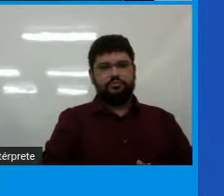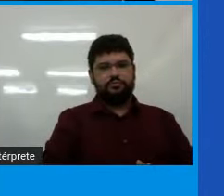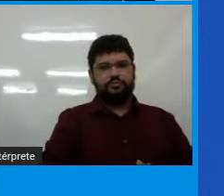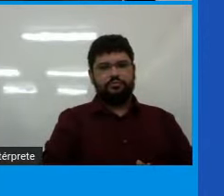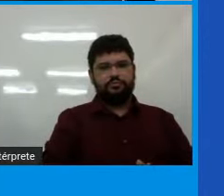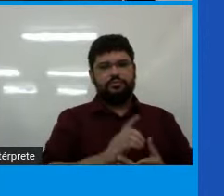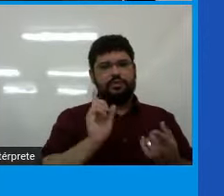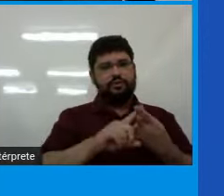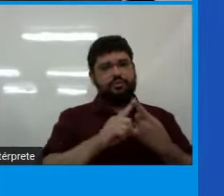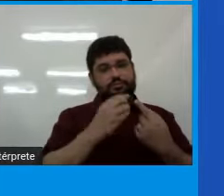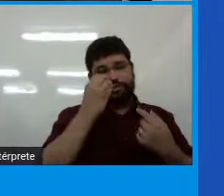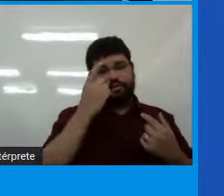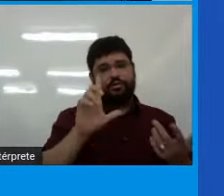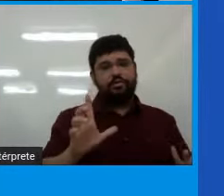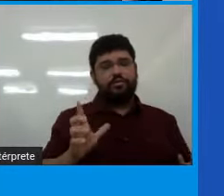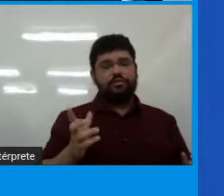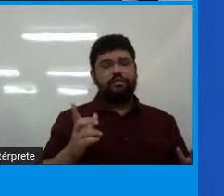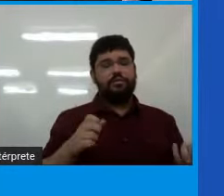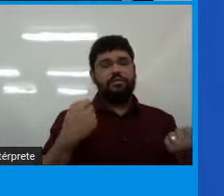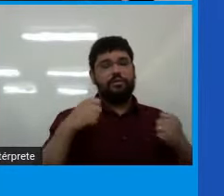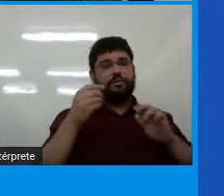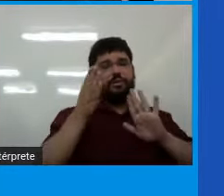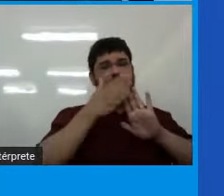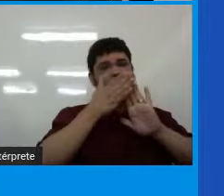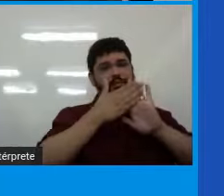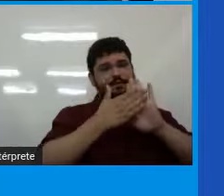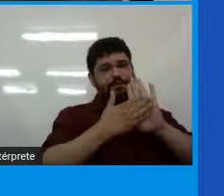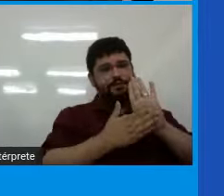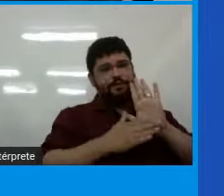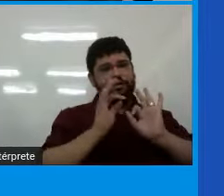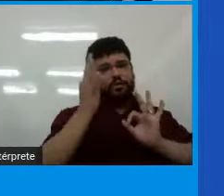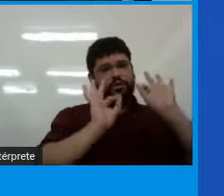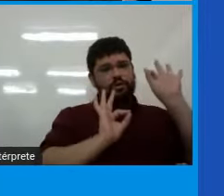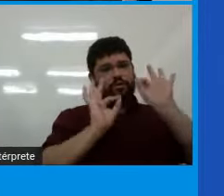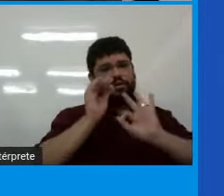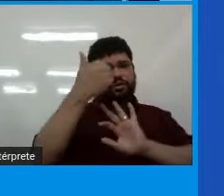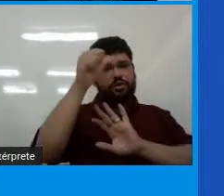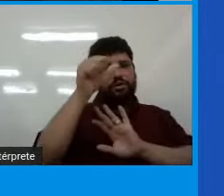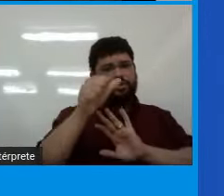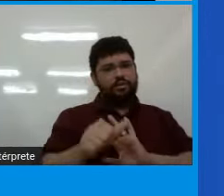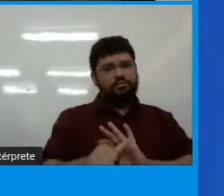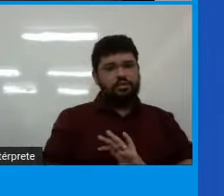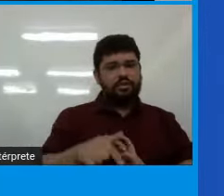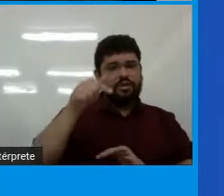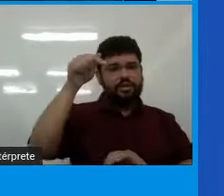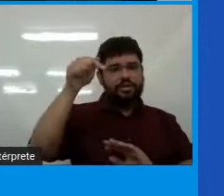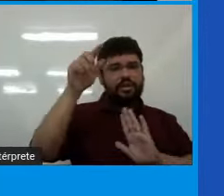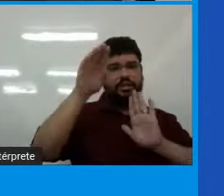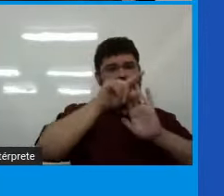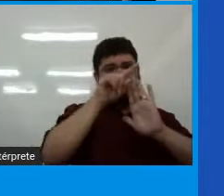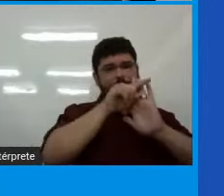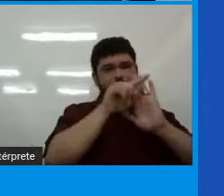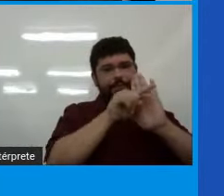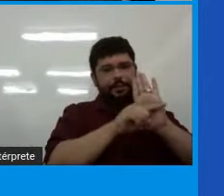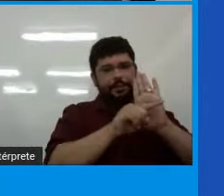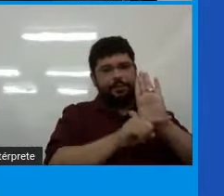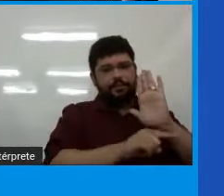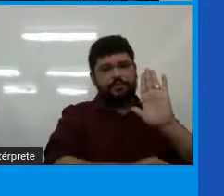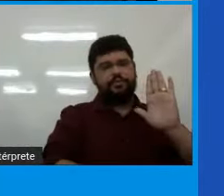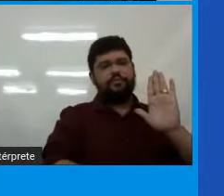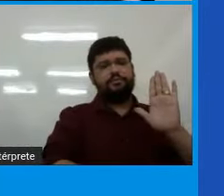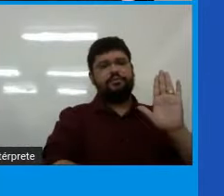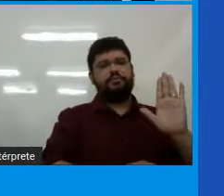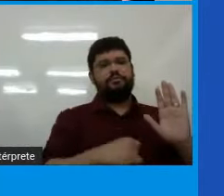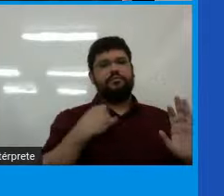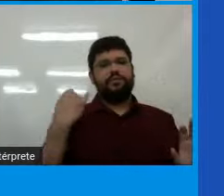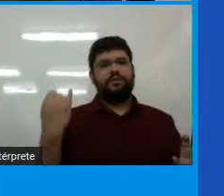obviamente, definir muito claramente como é que vai ser o processo avaliativo. Então, esses 7 pontos, para mim, eles constituem a base